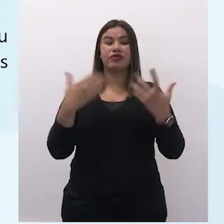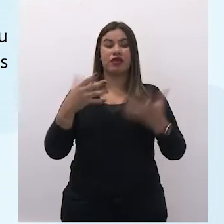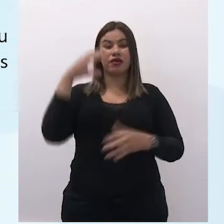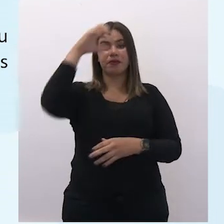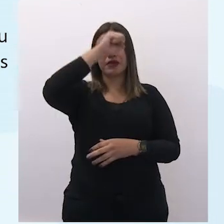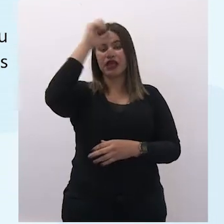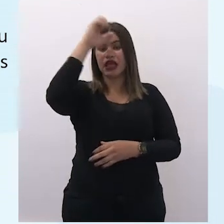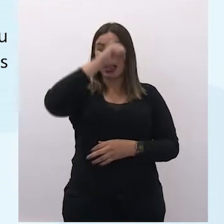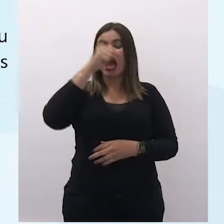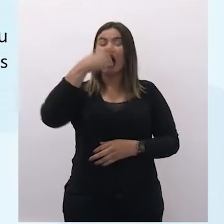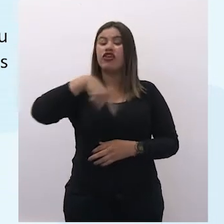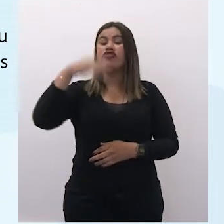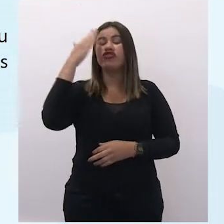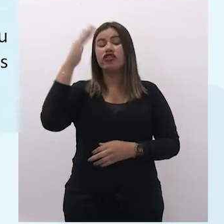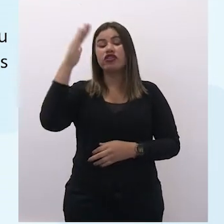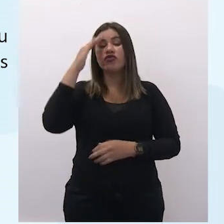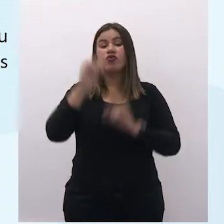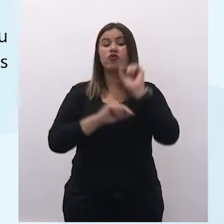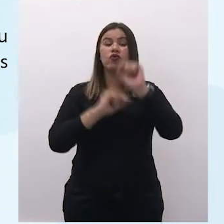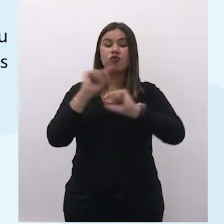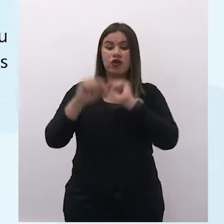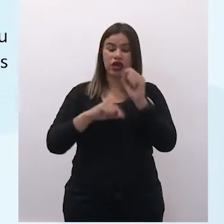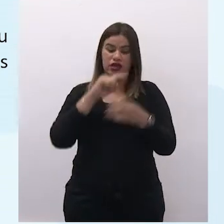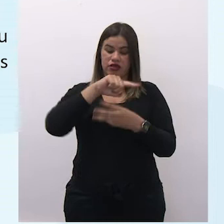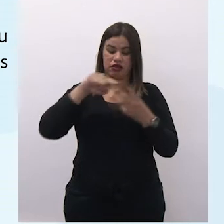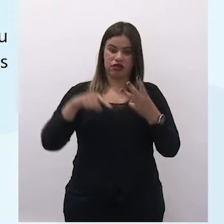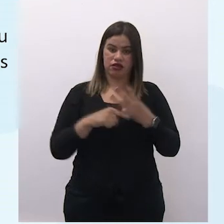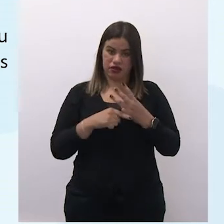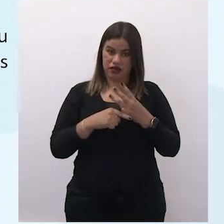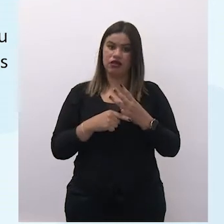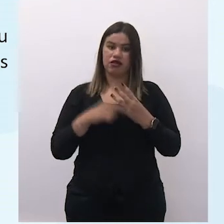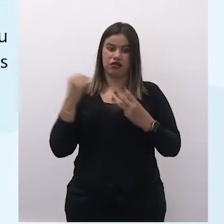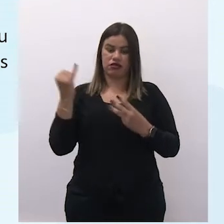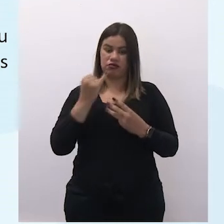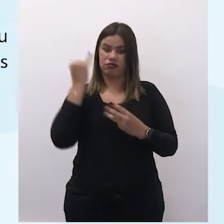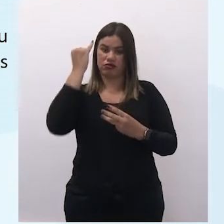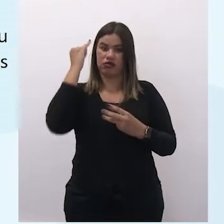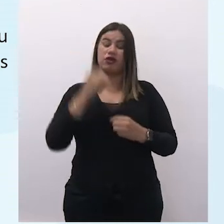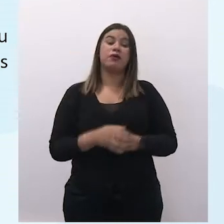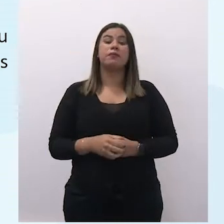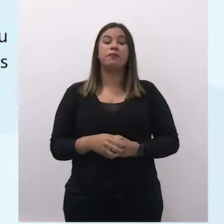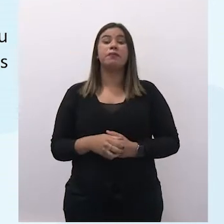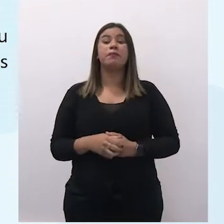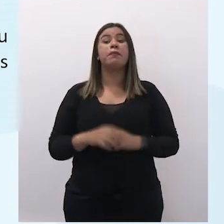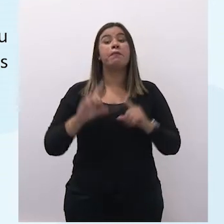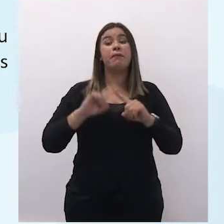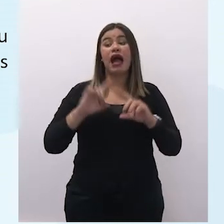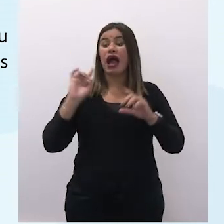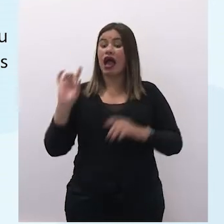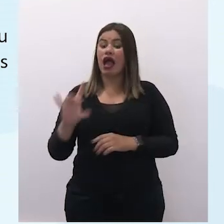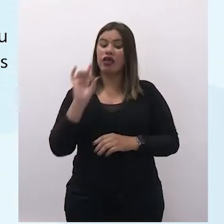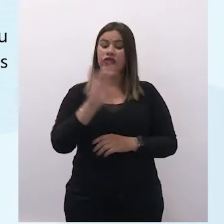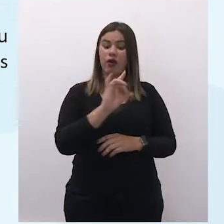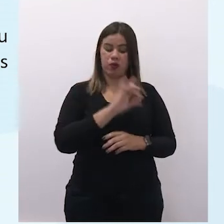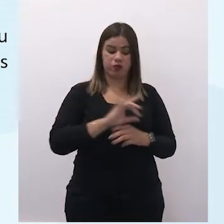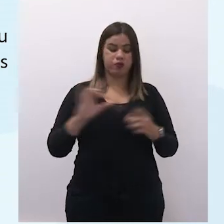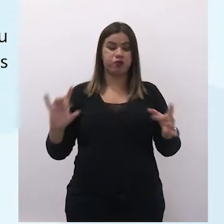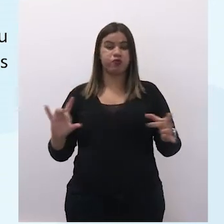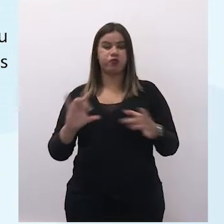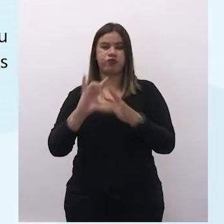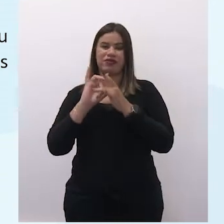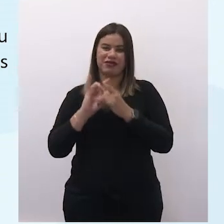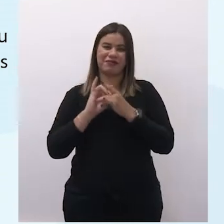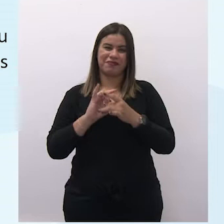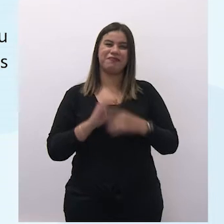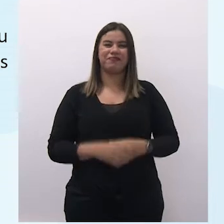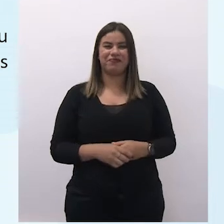foi compreendida a partir de 3 pontos de vista diferentes, só que eles conseguem dialogar entre eles. Eles